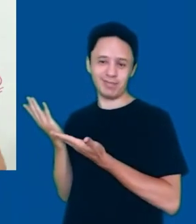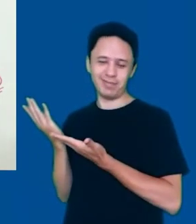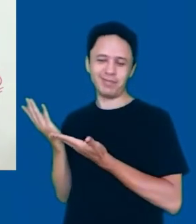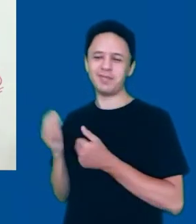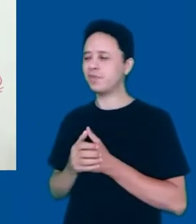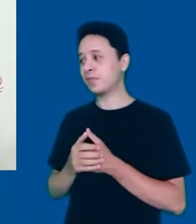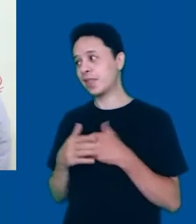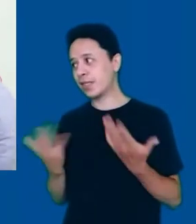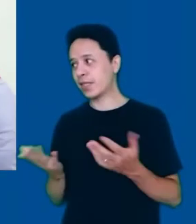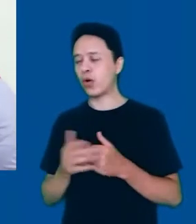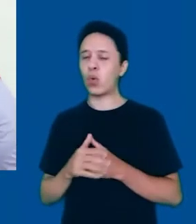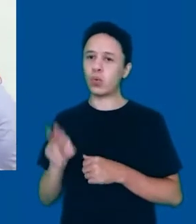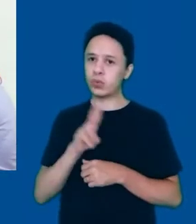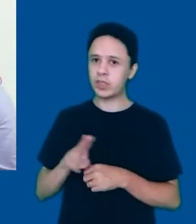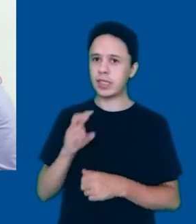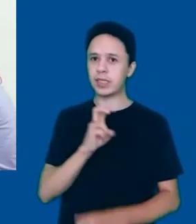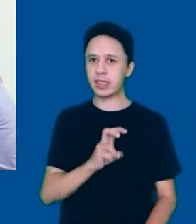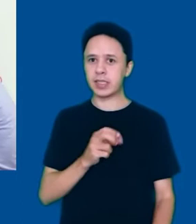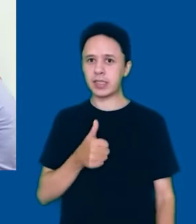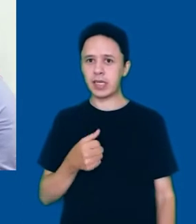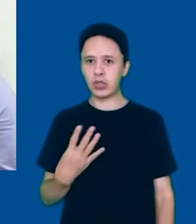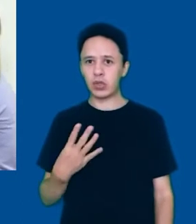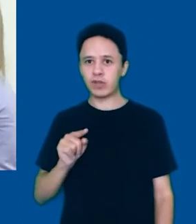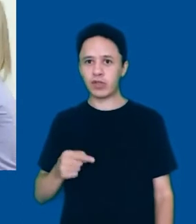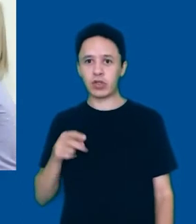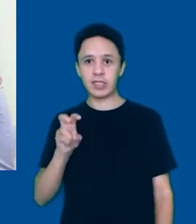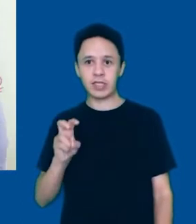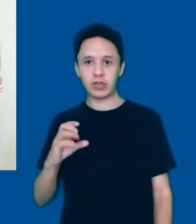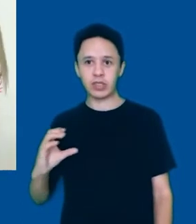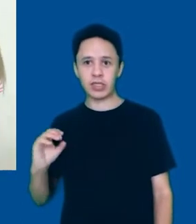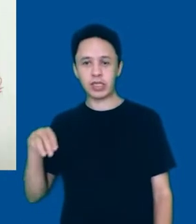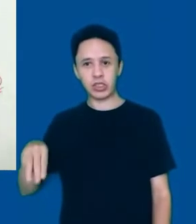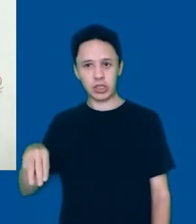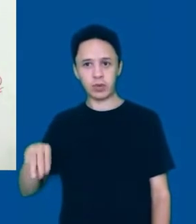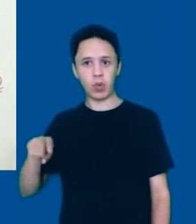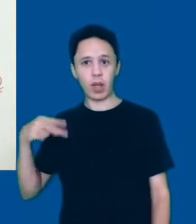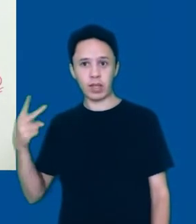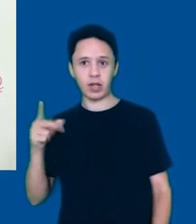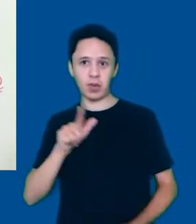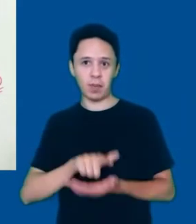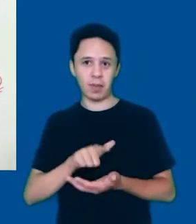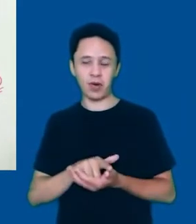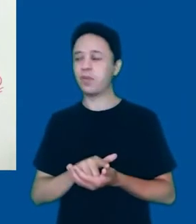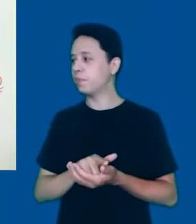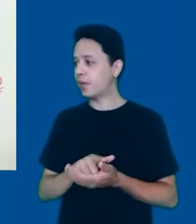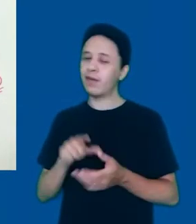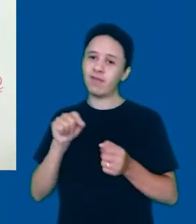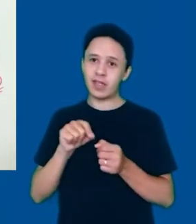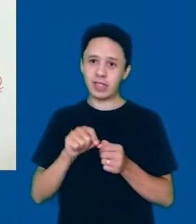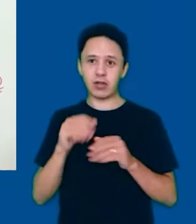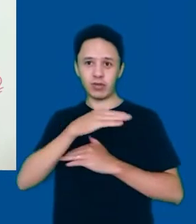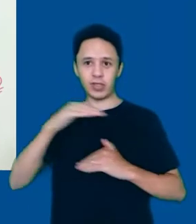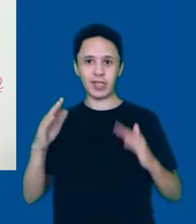certo? E então quer dizer que eu utilizei 514,5 centímetros quadrados de papel para confeccionar esse